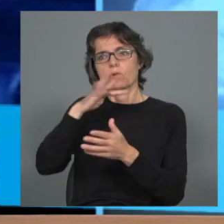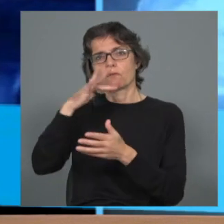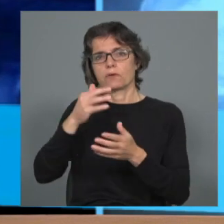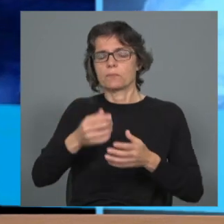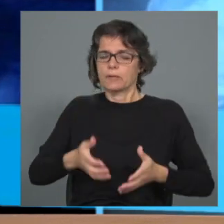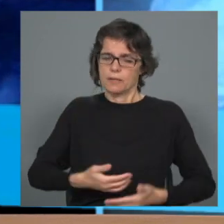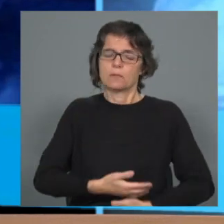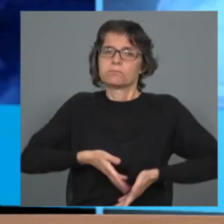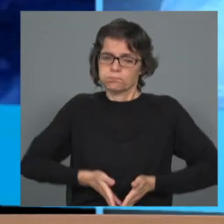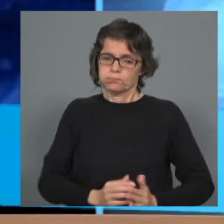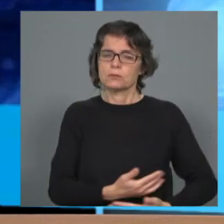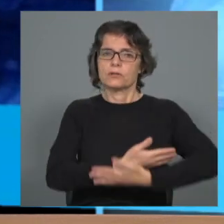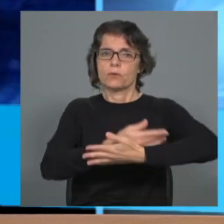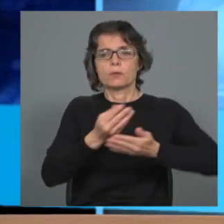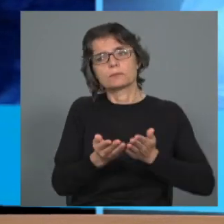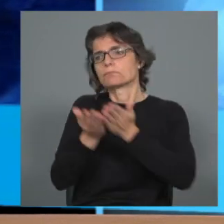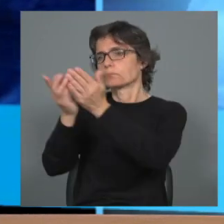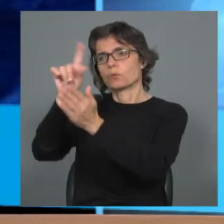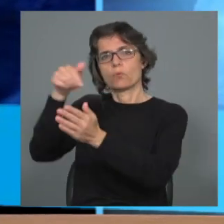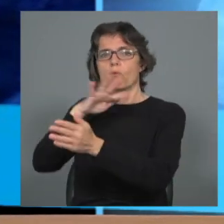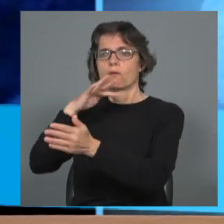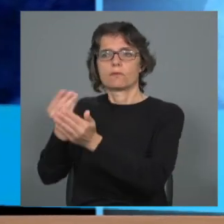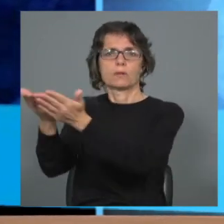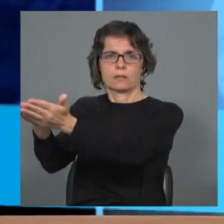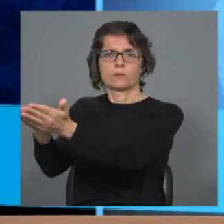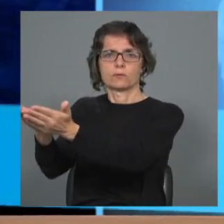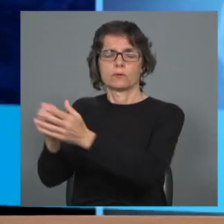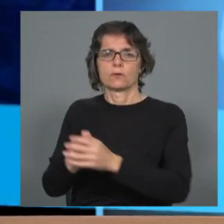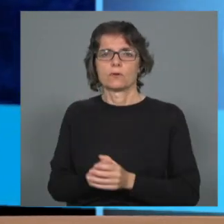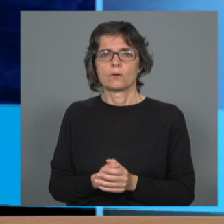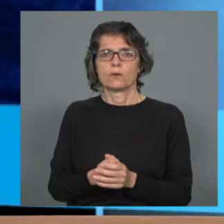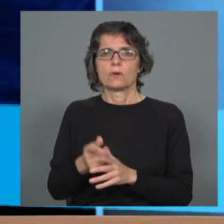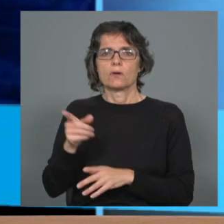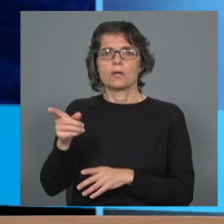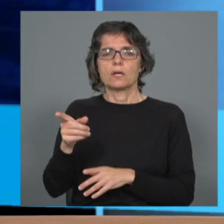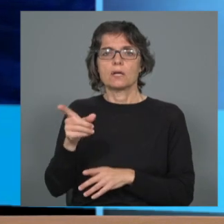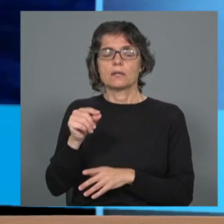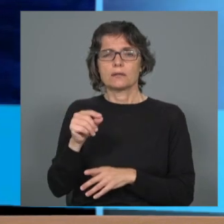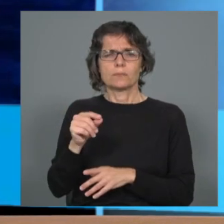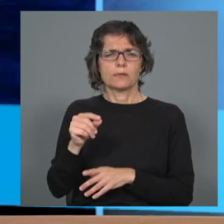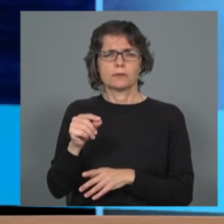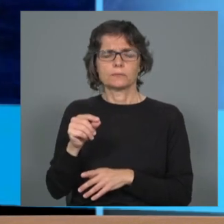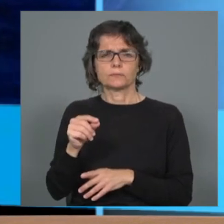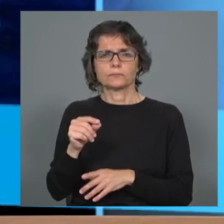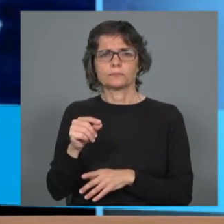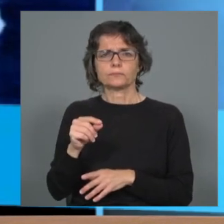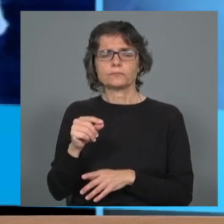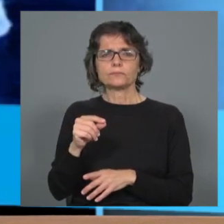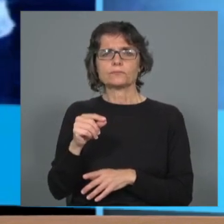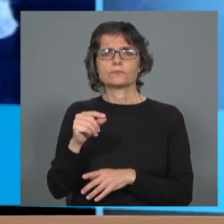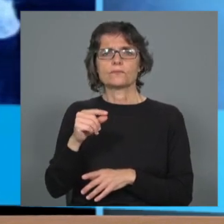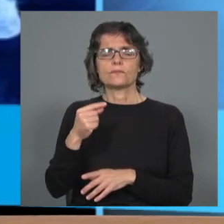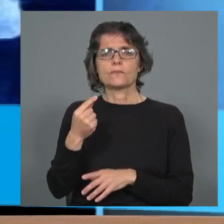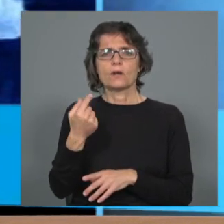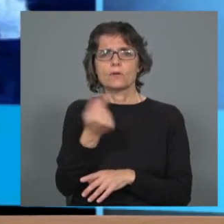resolveu ter o bebé e dar para a adoção, e retirados pacientes de acolhimento depois de algum trabalho com as